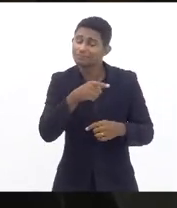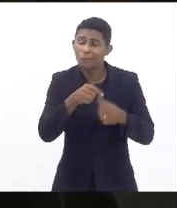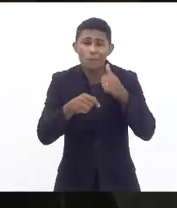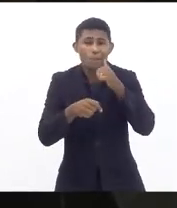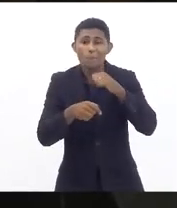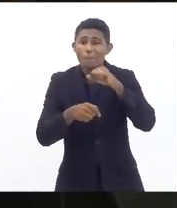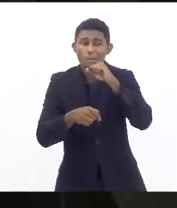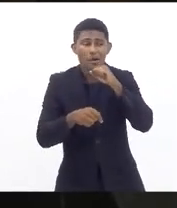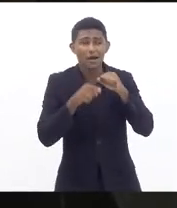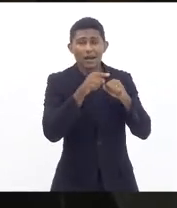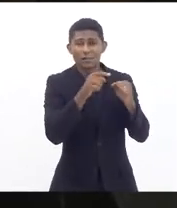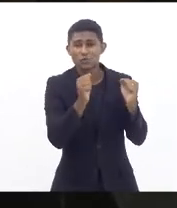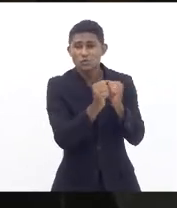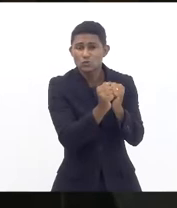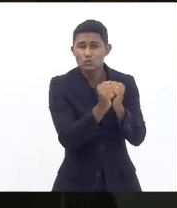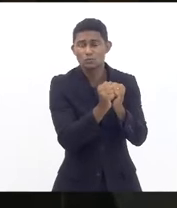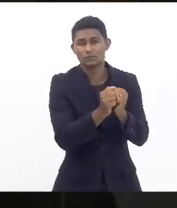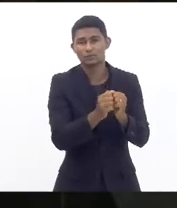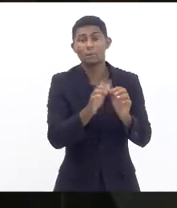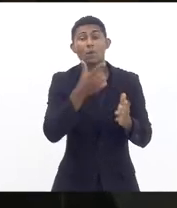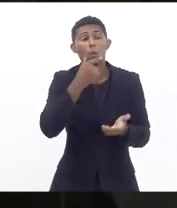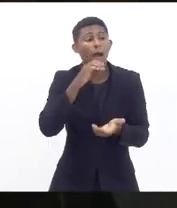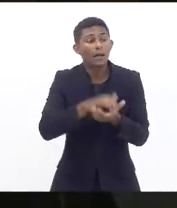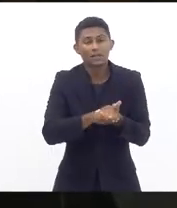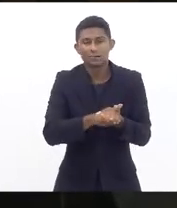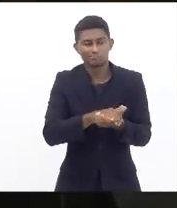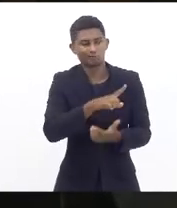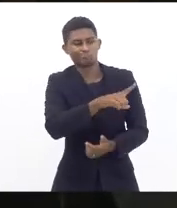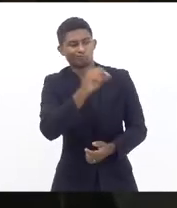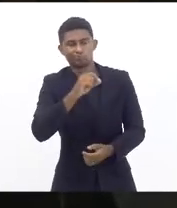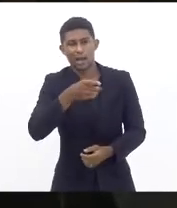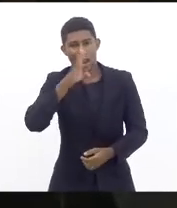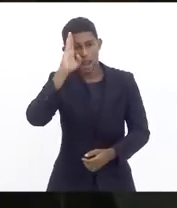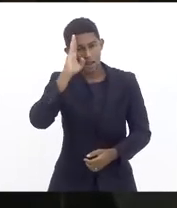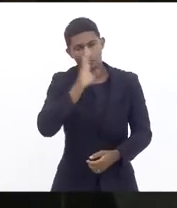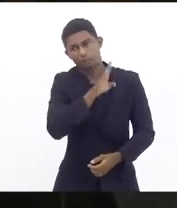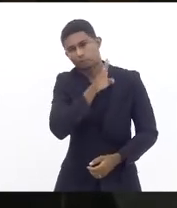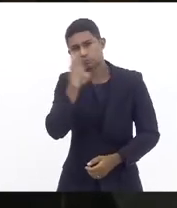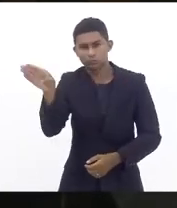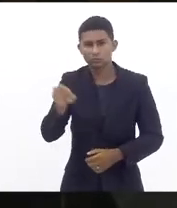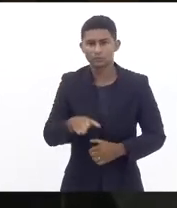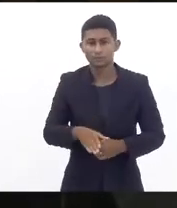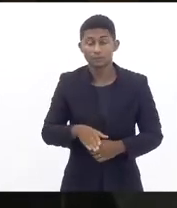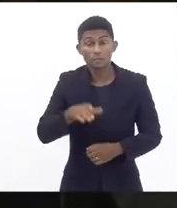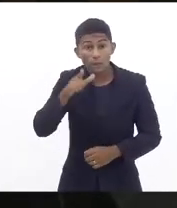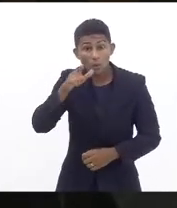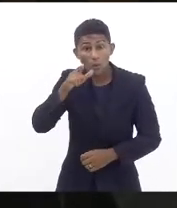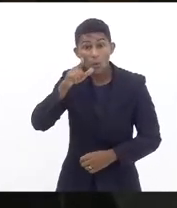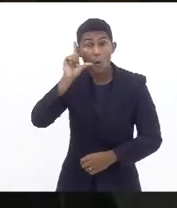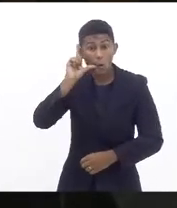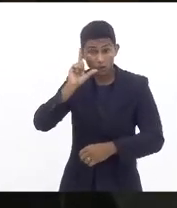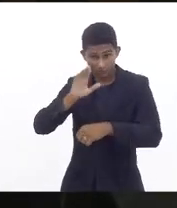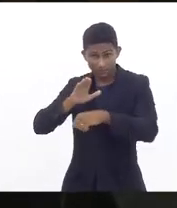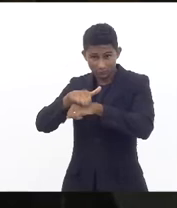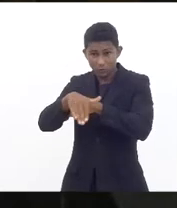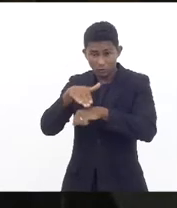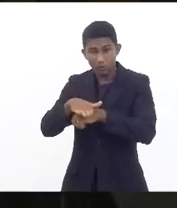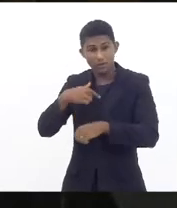E o marido na guerra. E ontem à noite, já são 2 milhões de